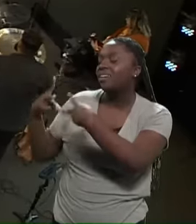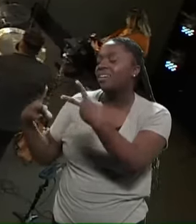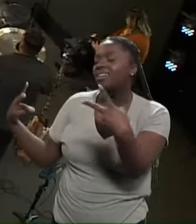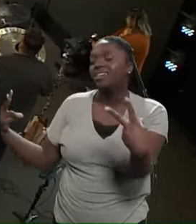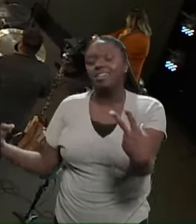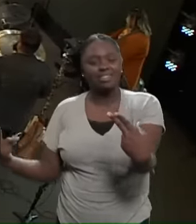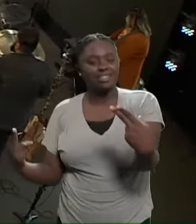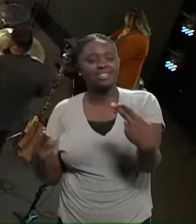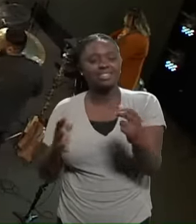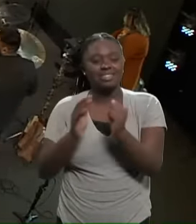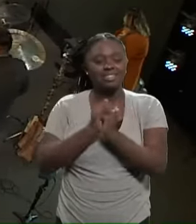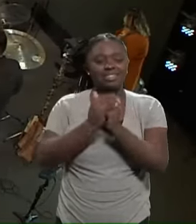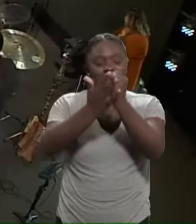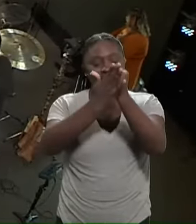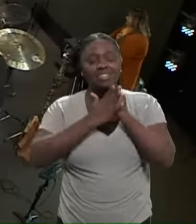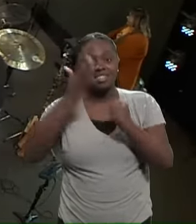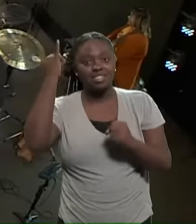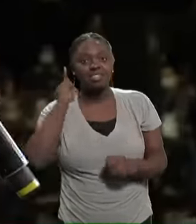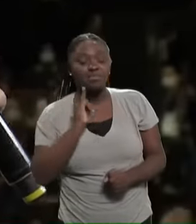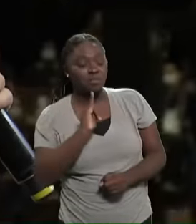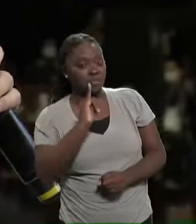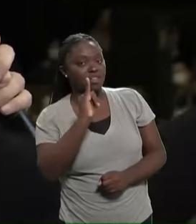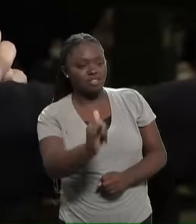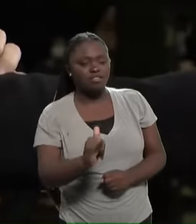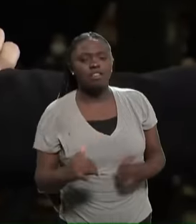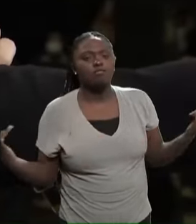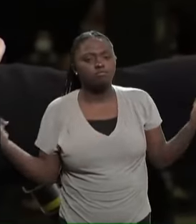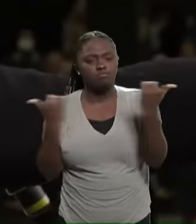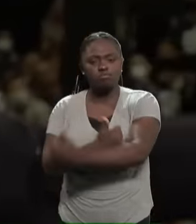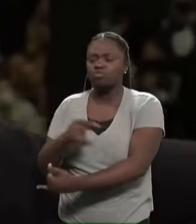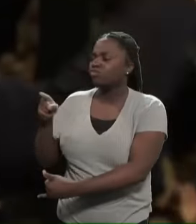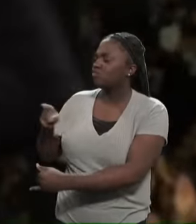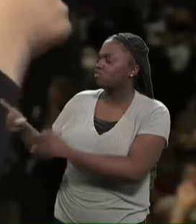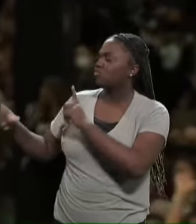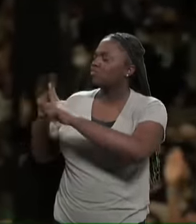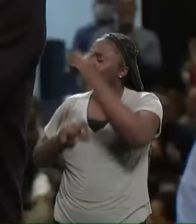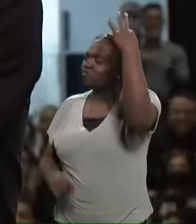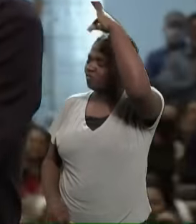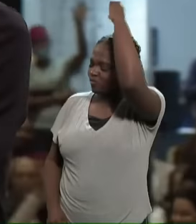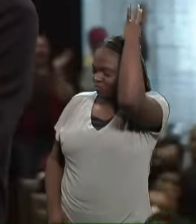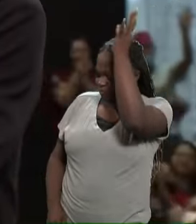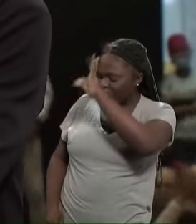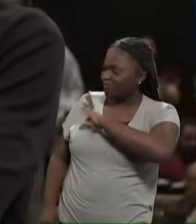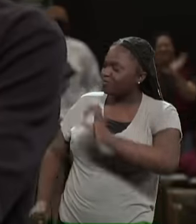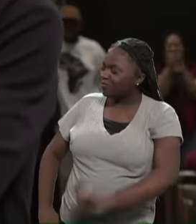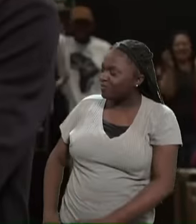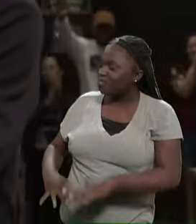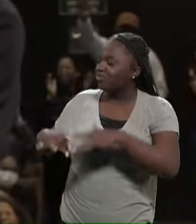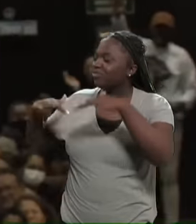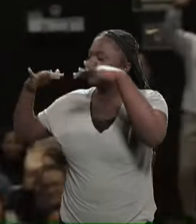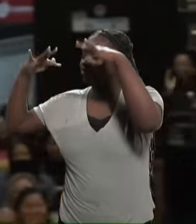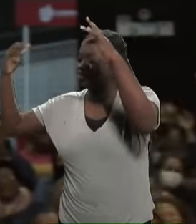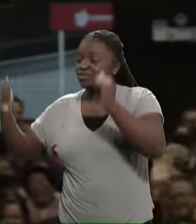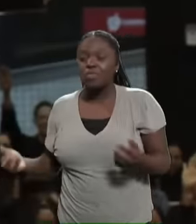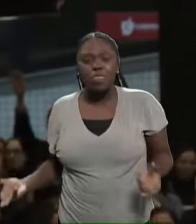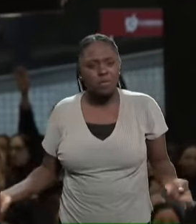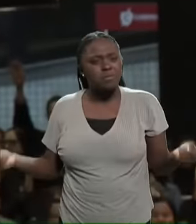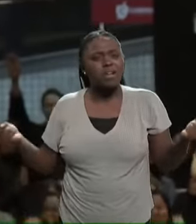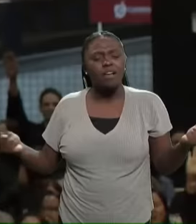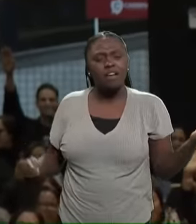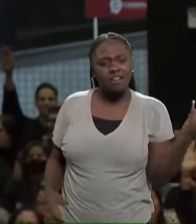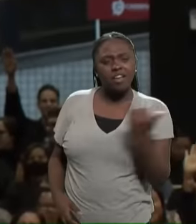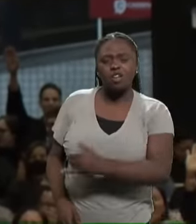Me ajuda, profetiza para 5 pessoas. Você vai sair cheio do Espírito. Você vai sair cheio do Espírito. Pega a mão de alguém e grita: